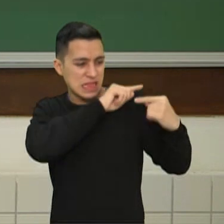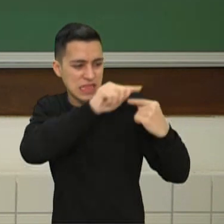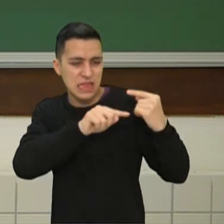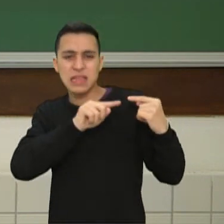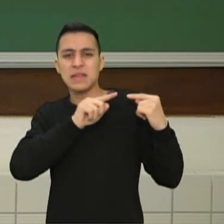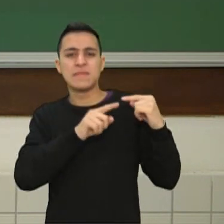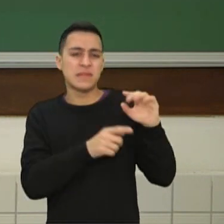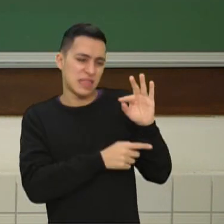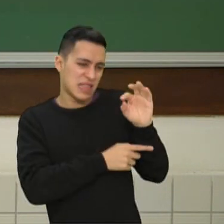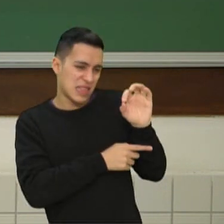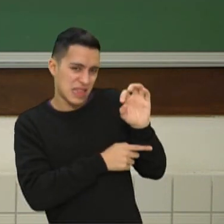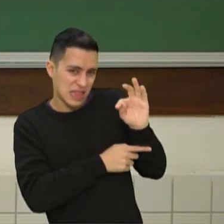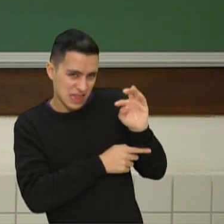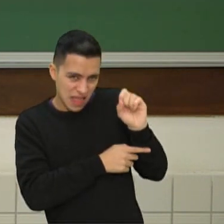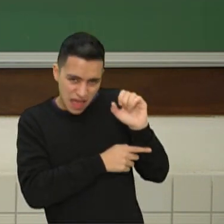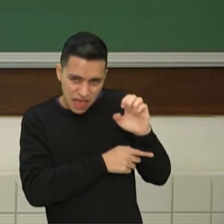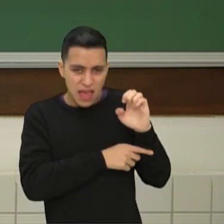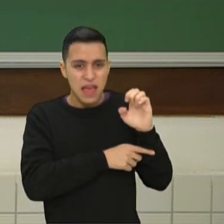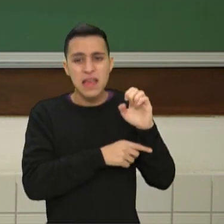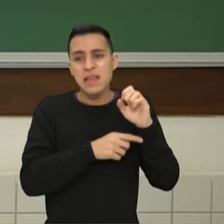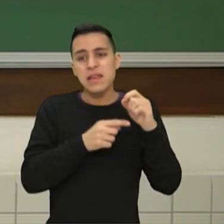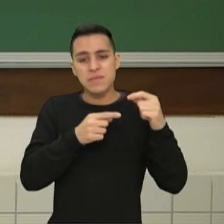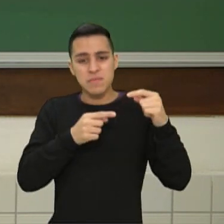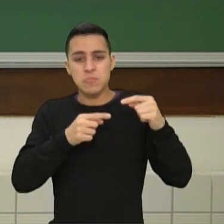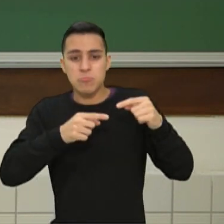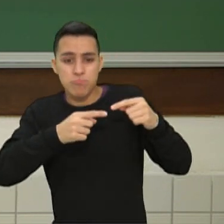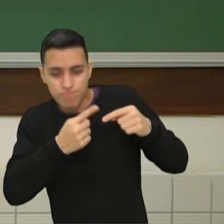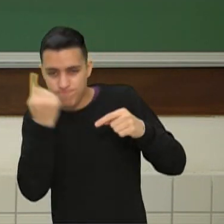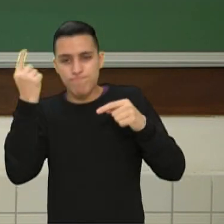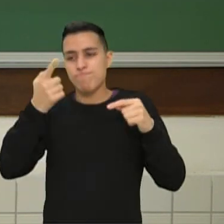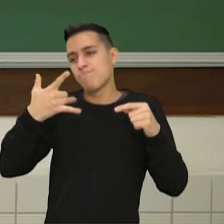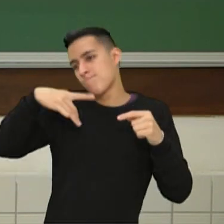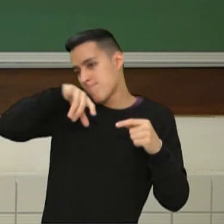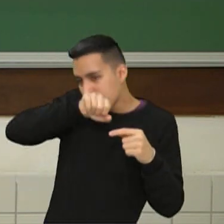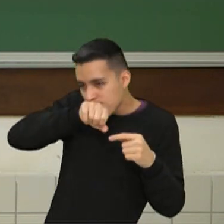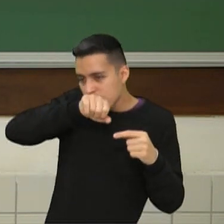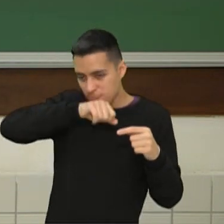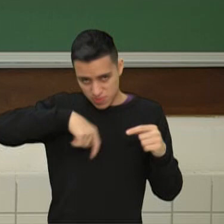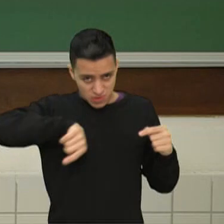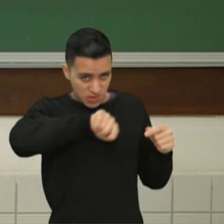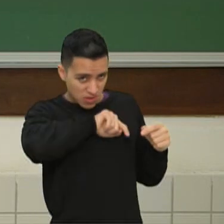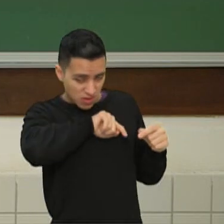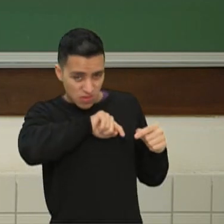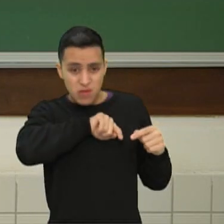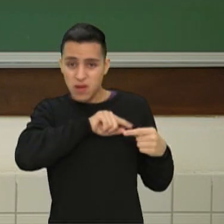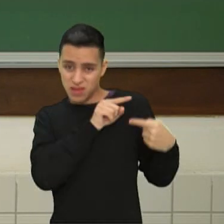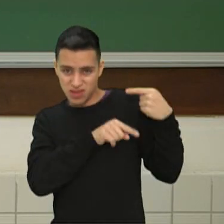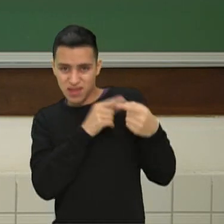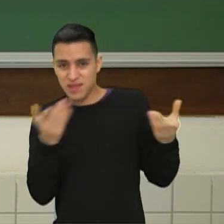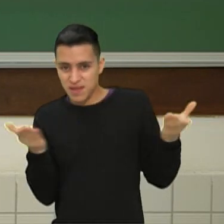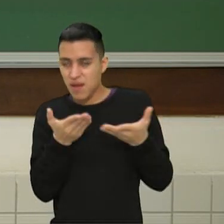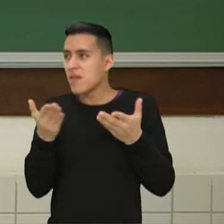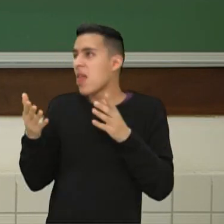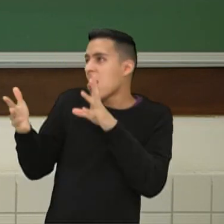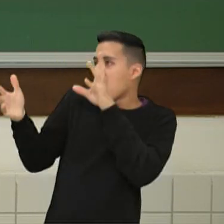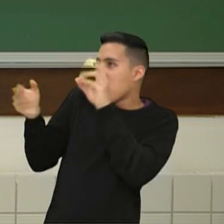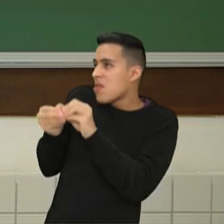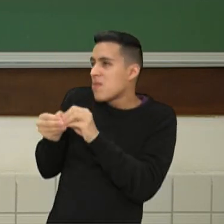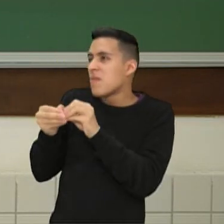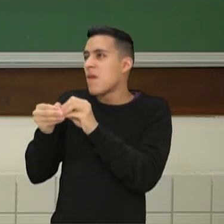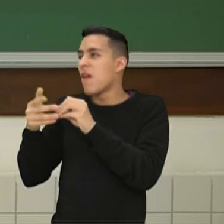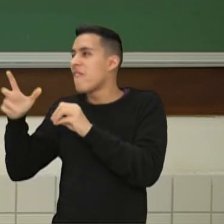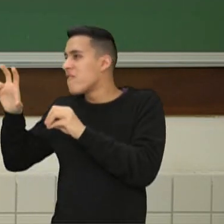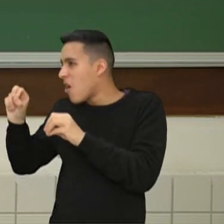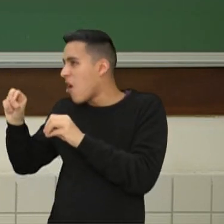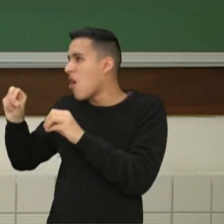é uma tese que é contraposta com a geração dos nossos pais, a antítese, e a nossa geração, ou pelo menos a minha geração, vai ser a síntese disso.